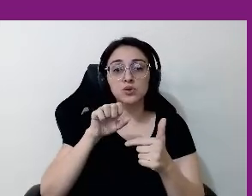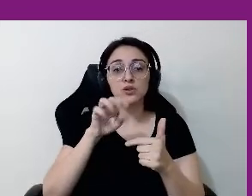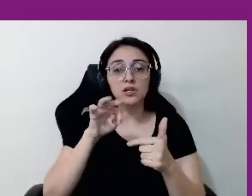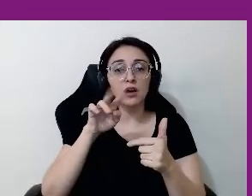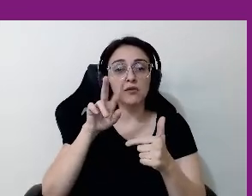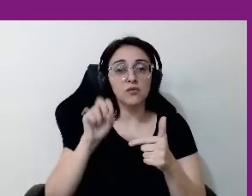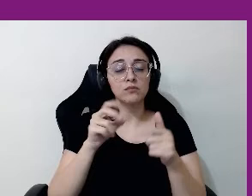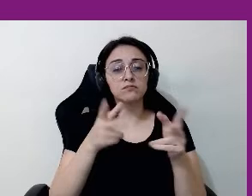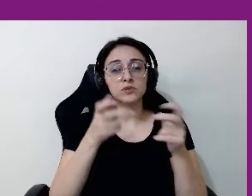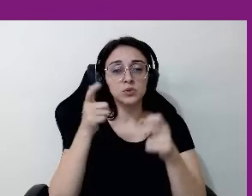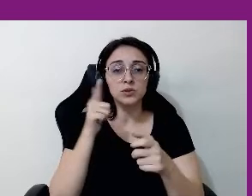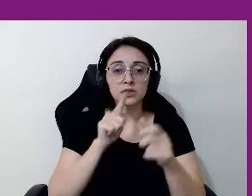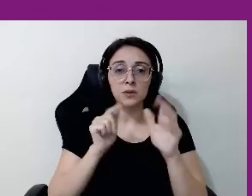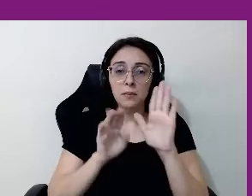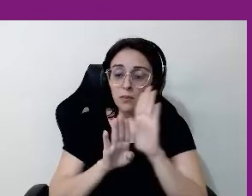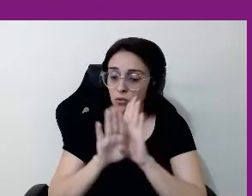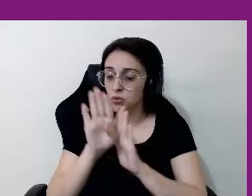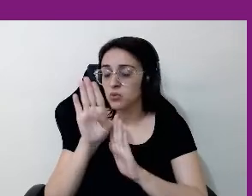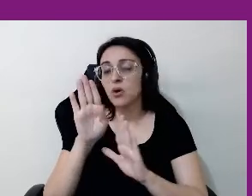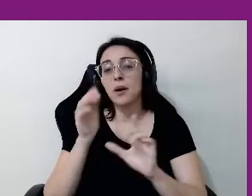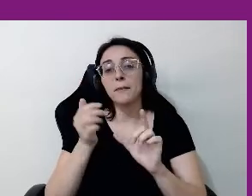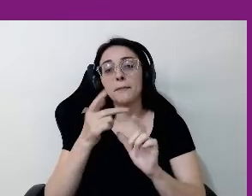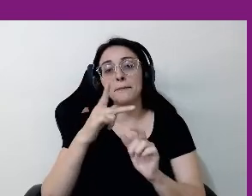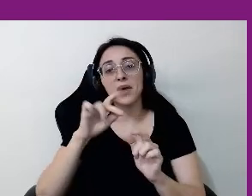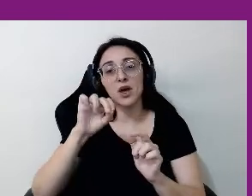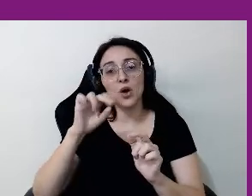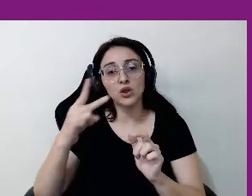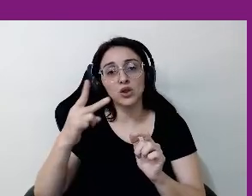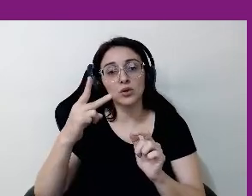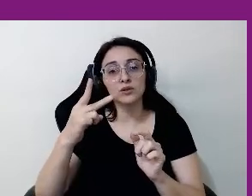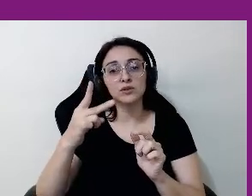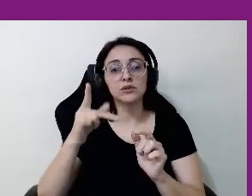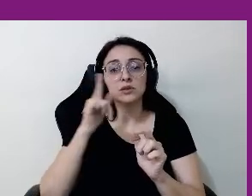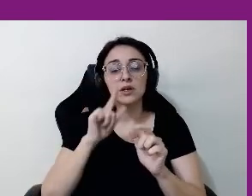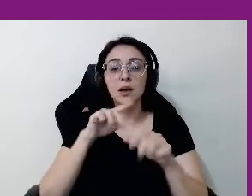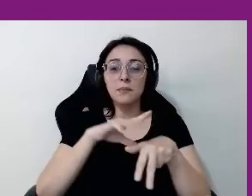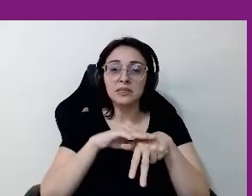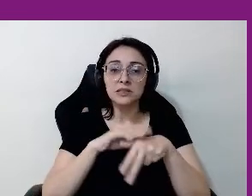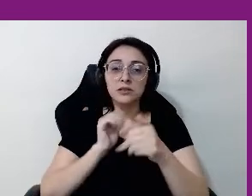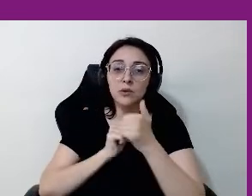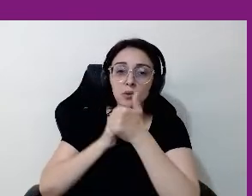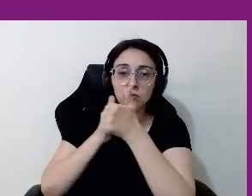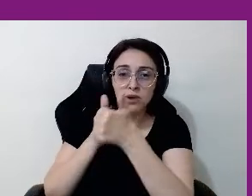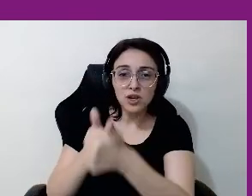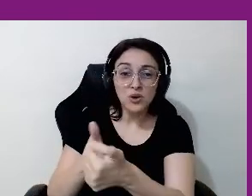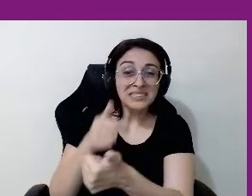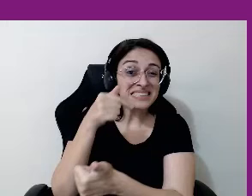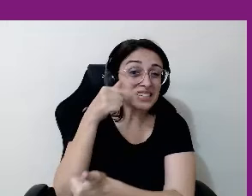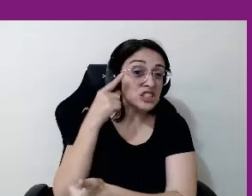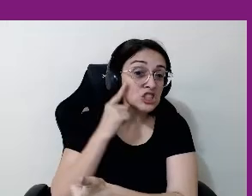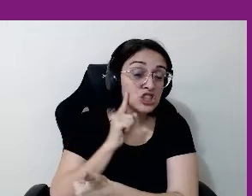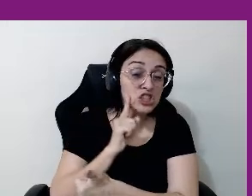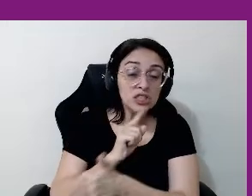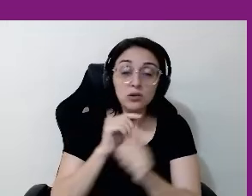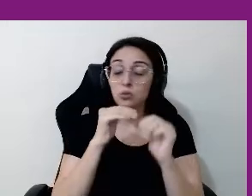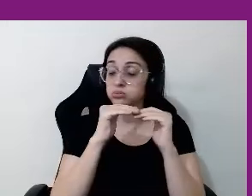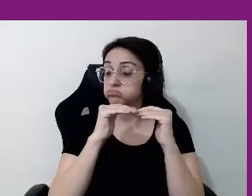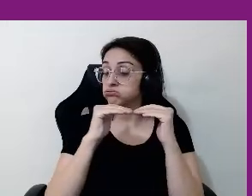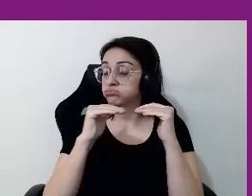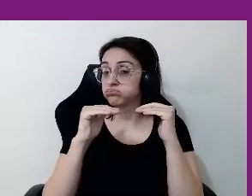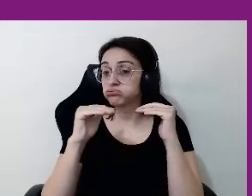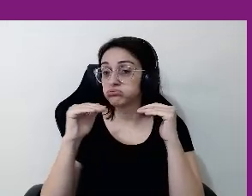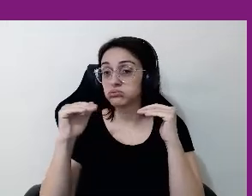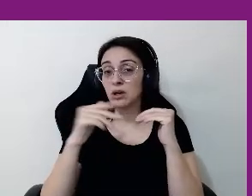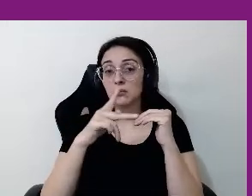que a gente conseguiu melhorar a PO2 ao longo do tempo. Esses pacientes a gente acompanhou 7 dias, eles mantiveram